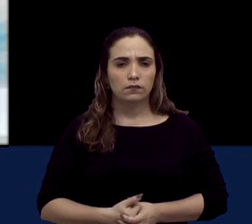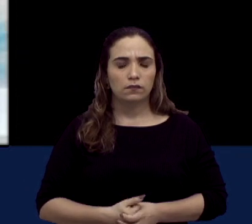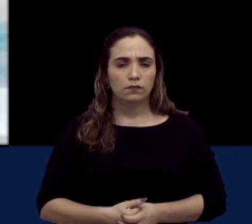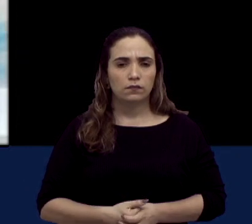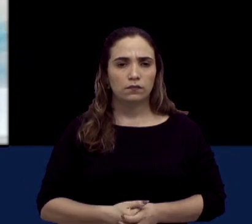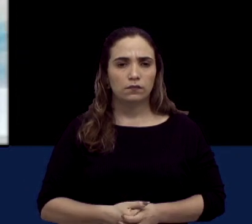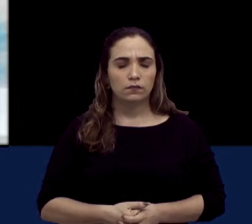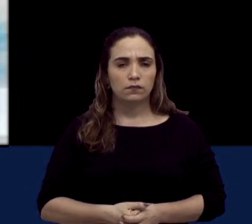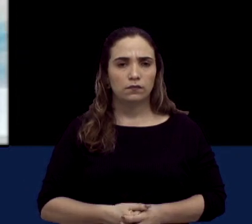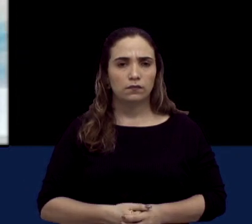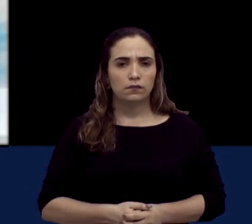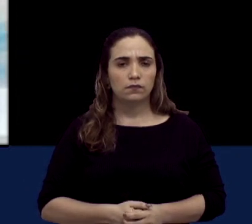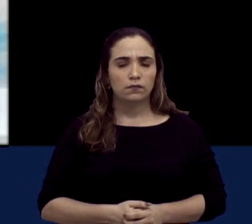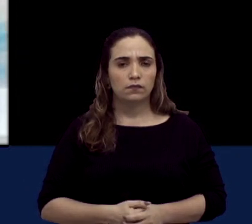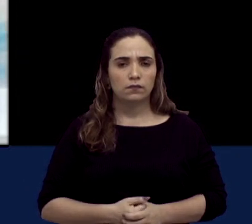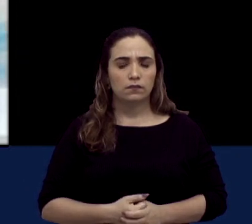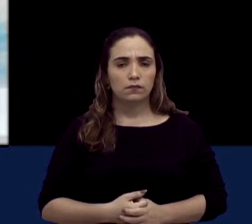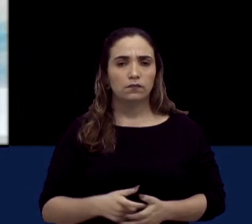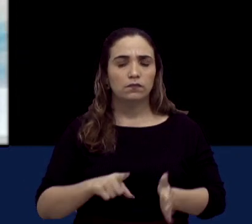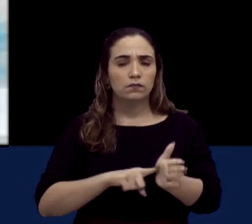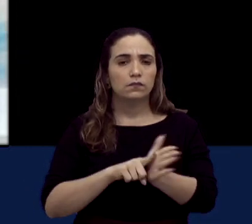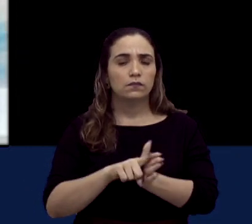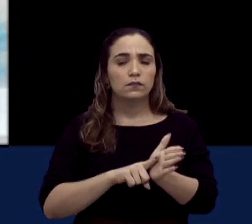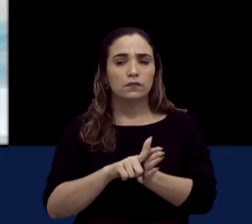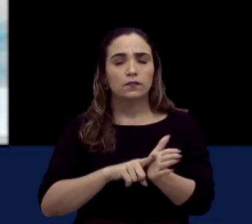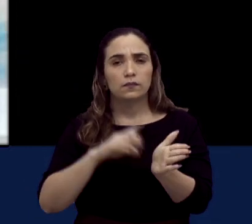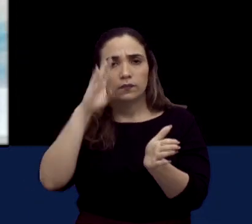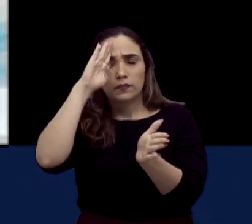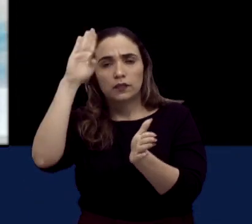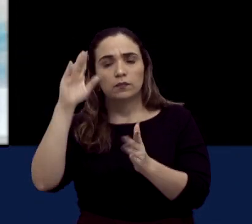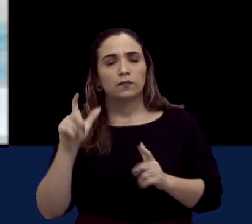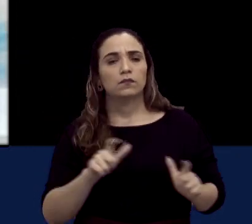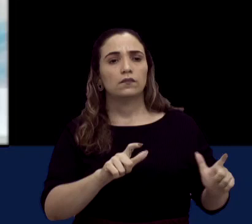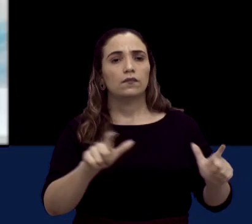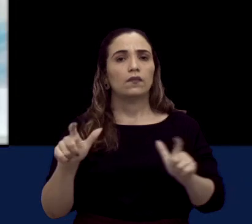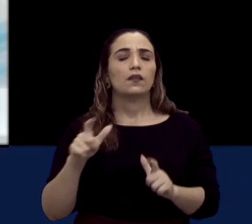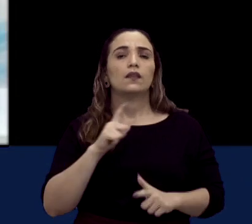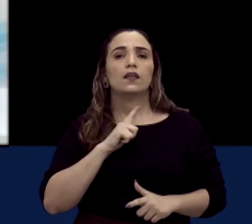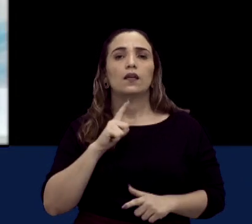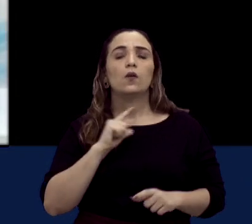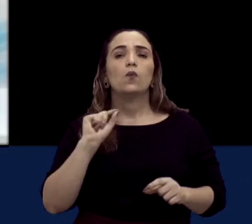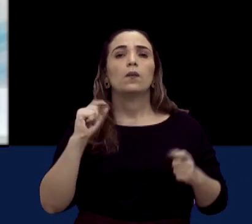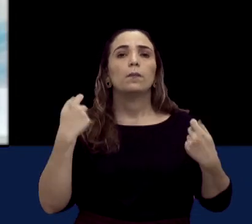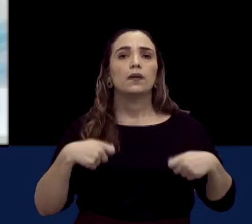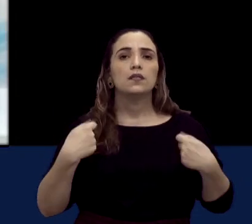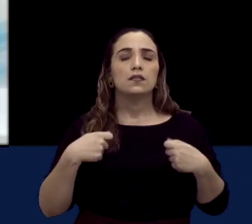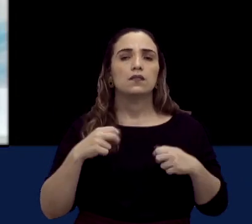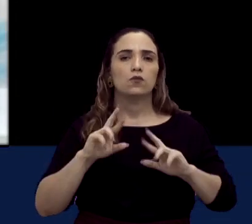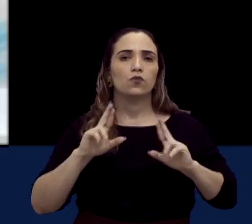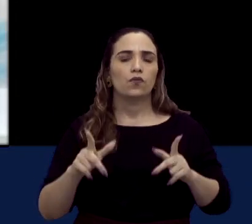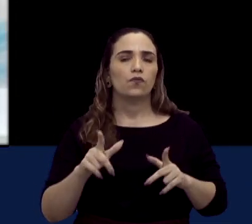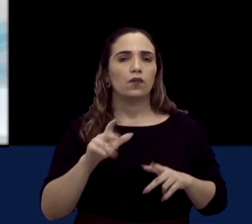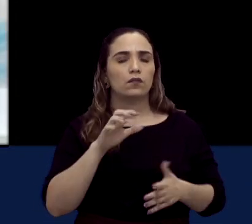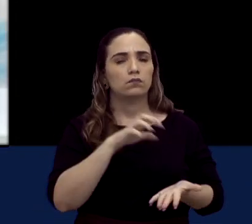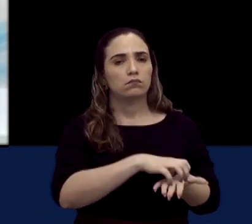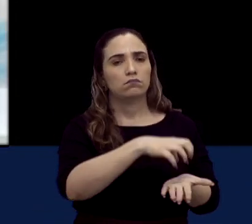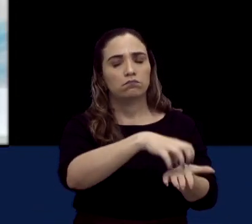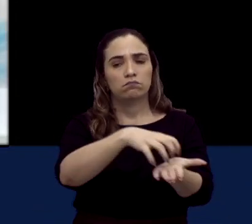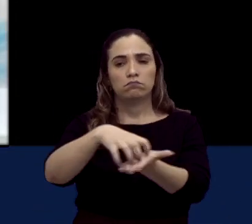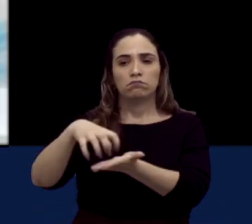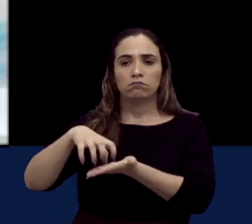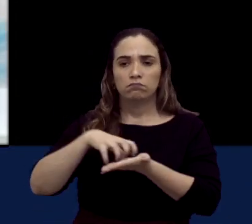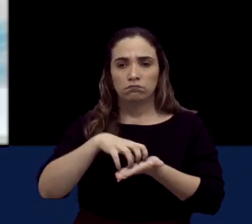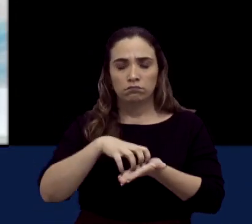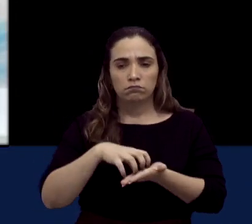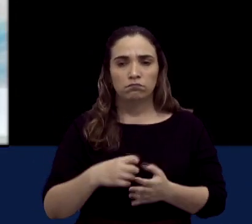das principais demandas e vulnerabilidades de cada território. E a visão setorial, que